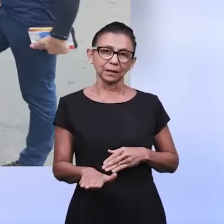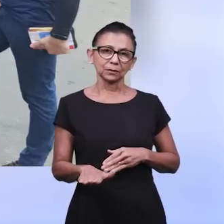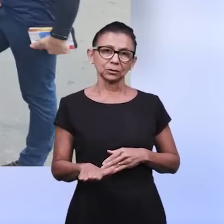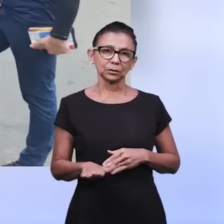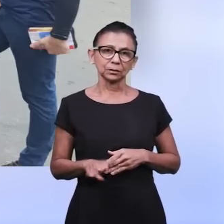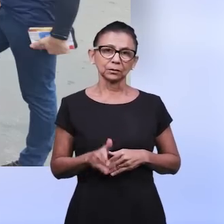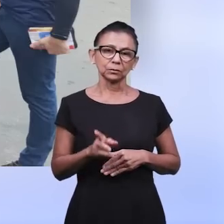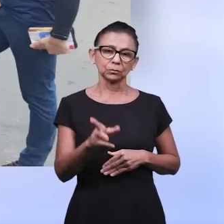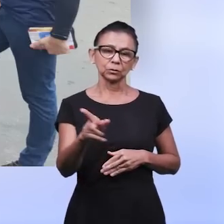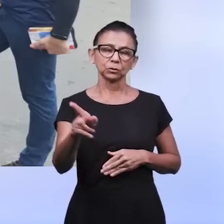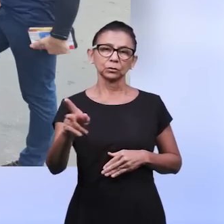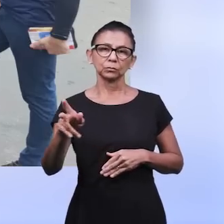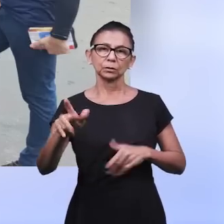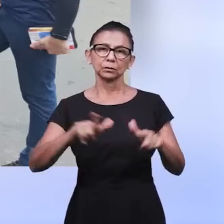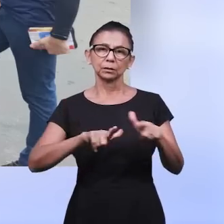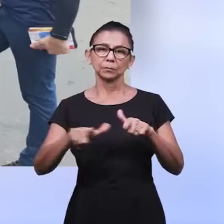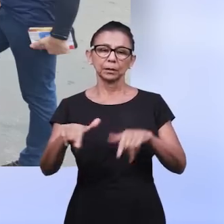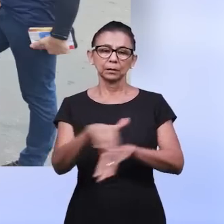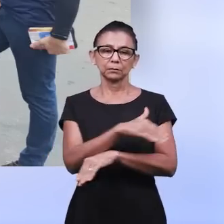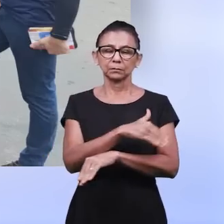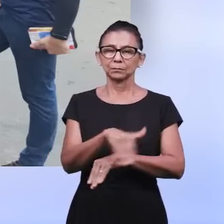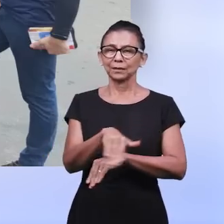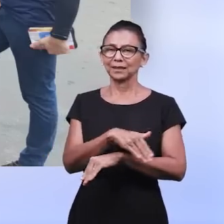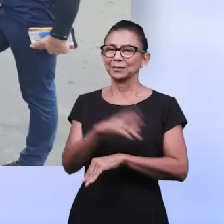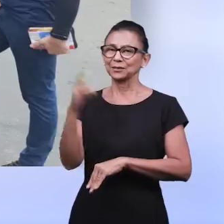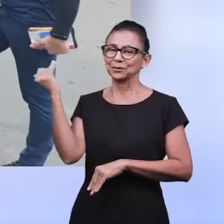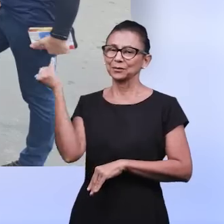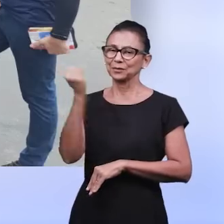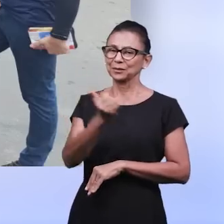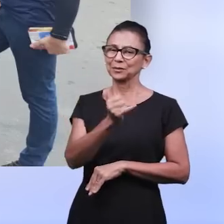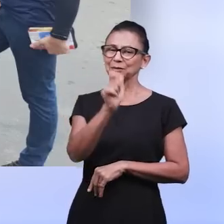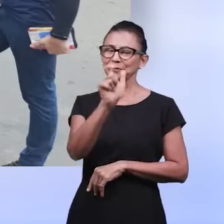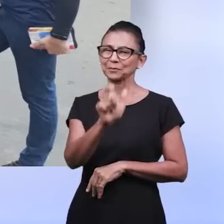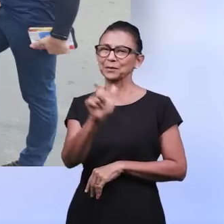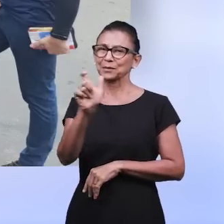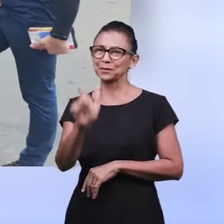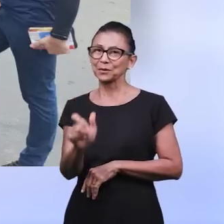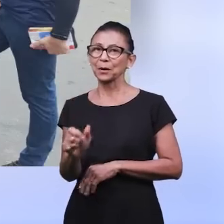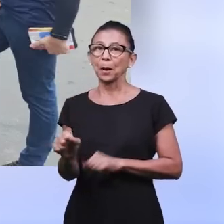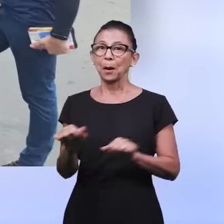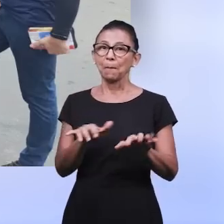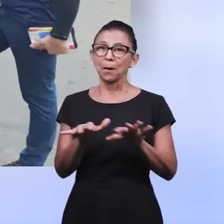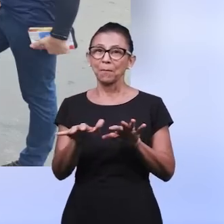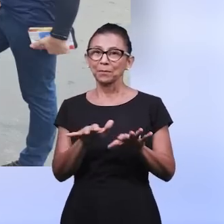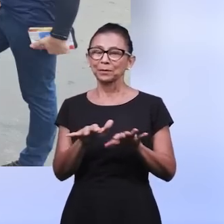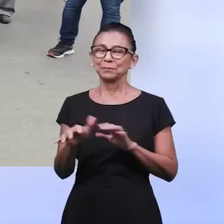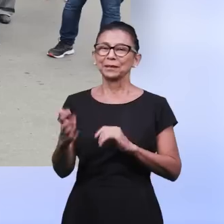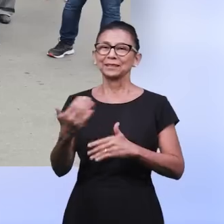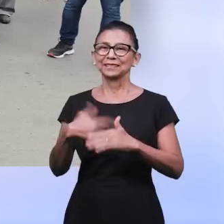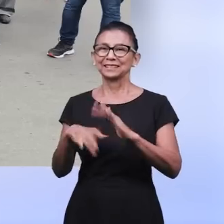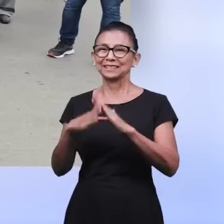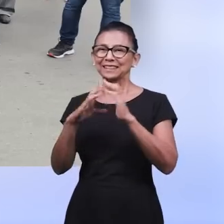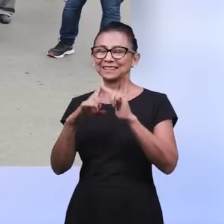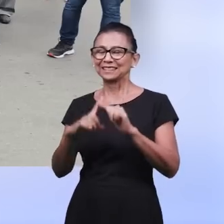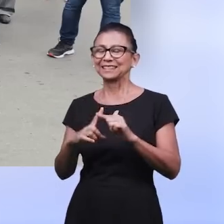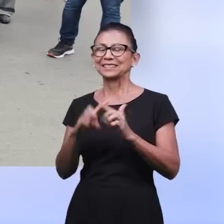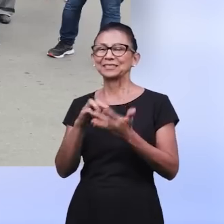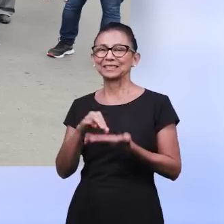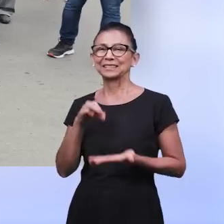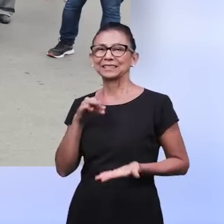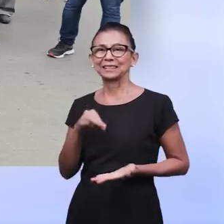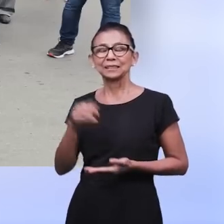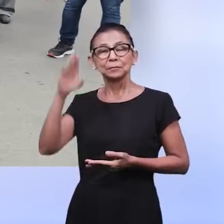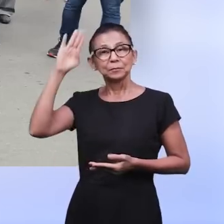do bairro e muito o Senhor operou nos corações. Grande foi o envolvimento das nossas igrejas, principalmente dos